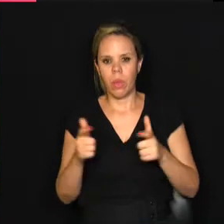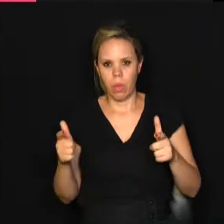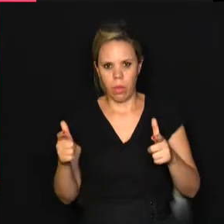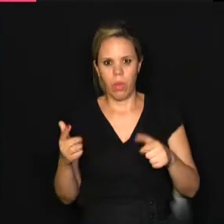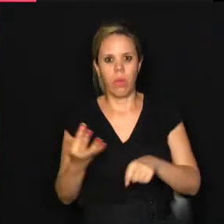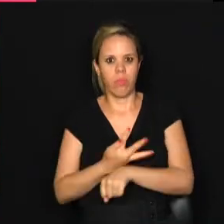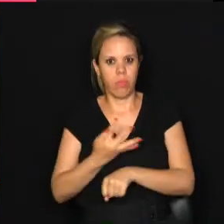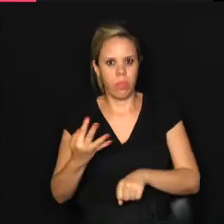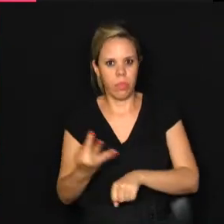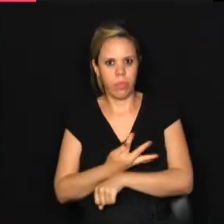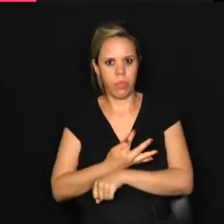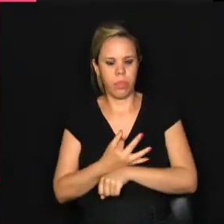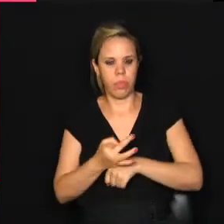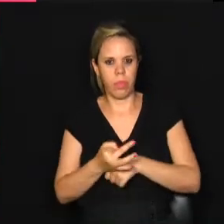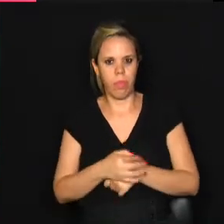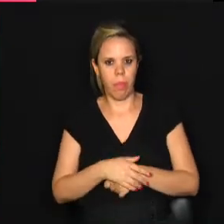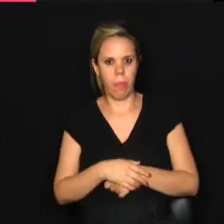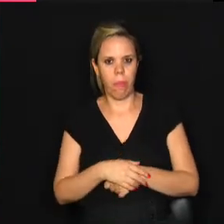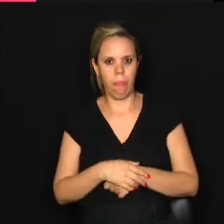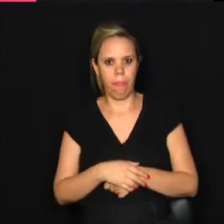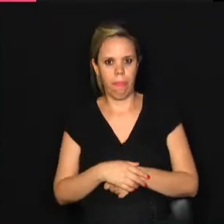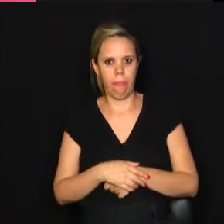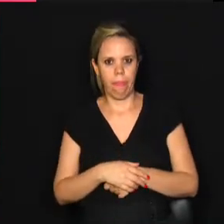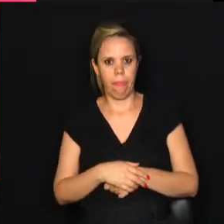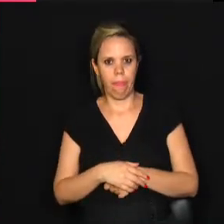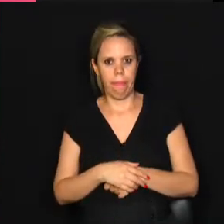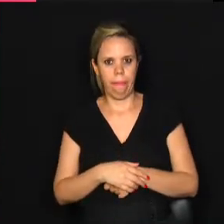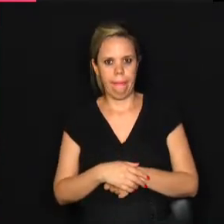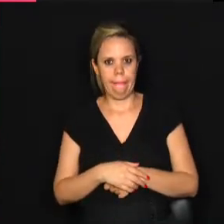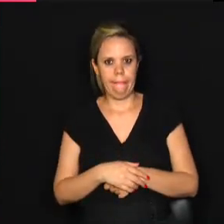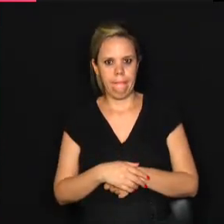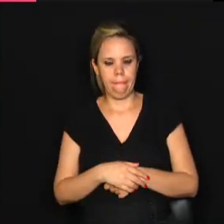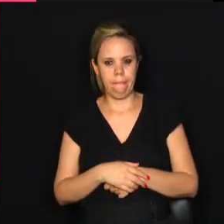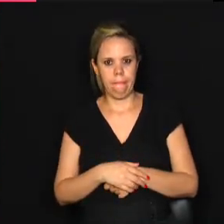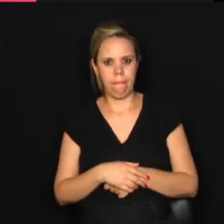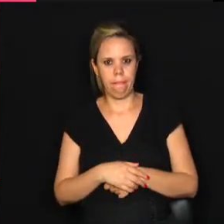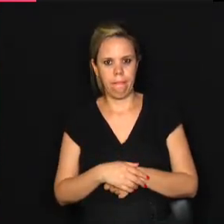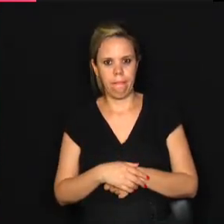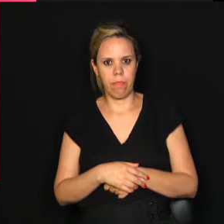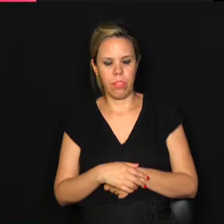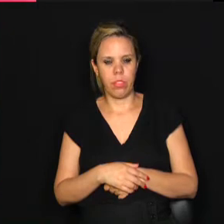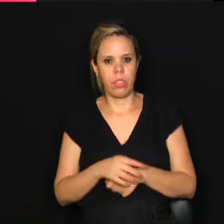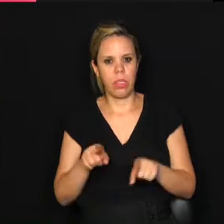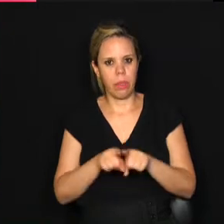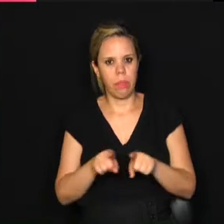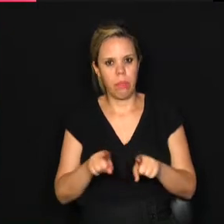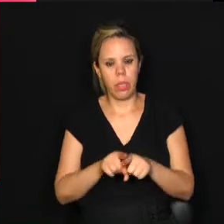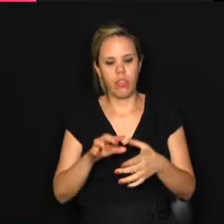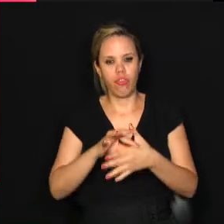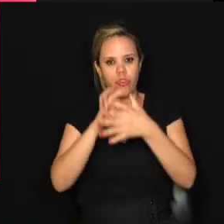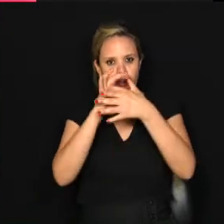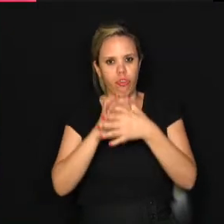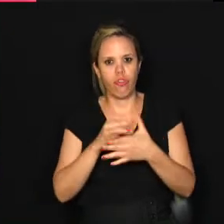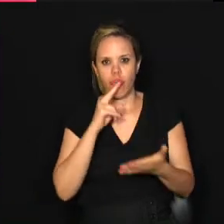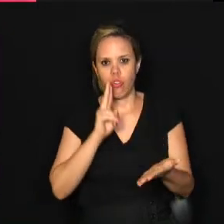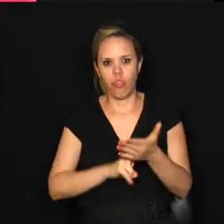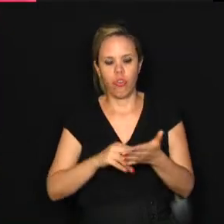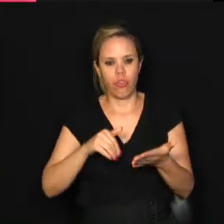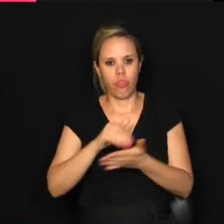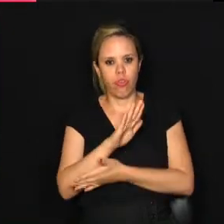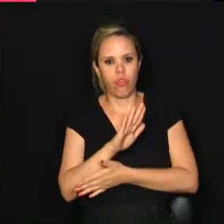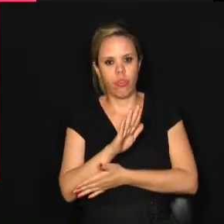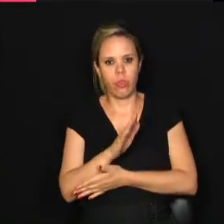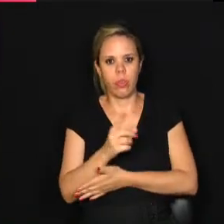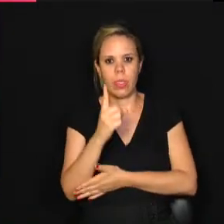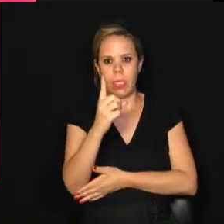sobrecarga. E na contramão da história, a direção dos Correios optou por demitir. De 130